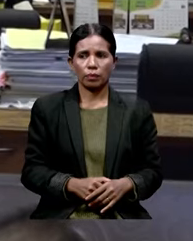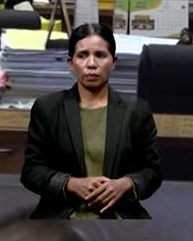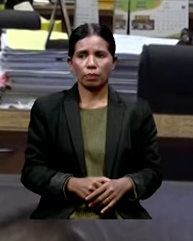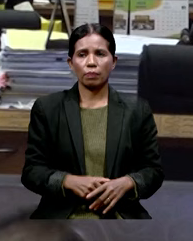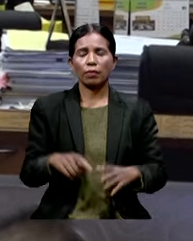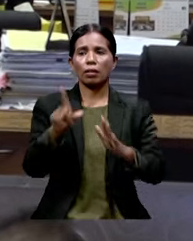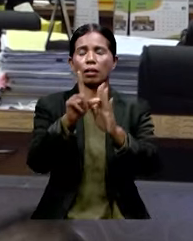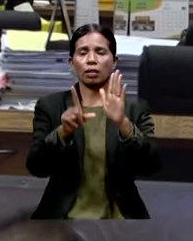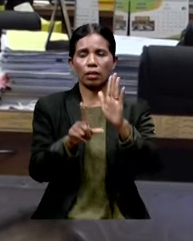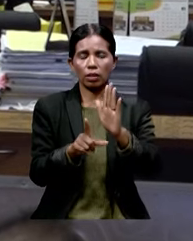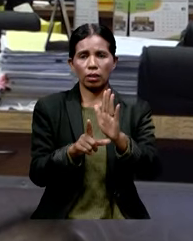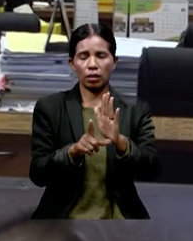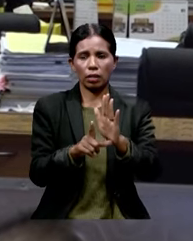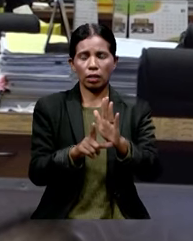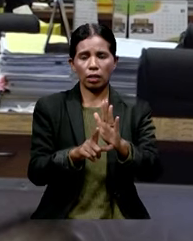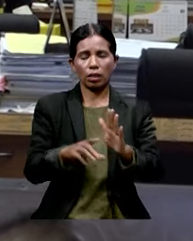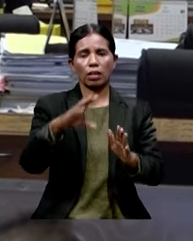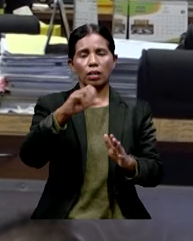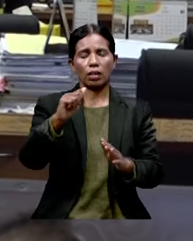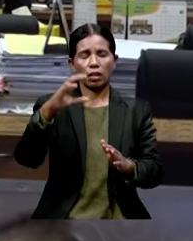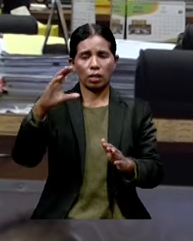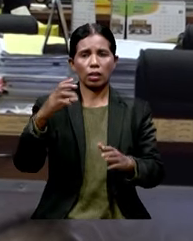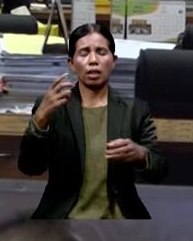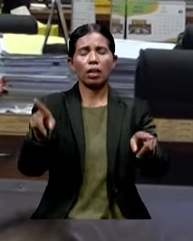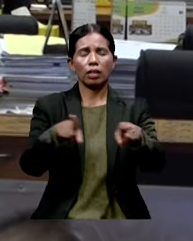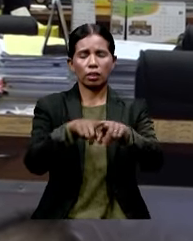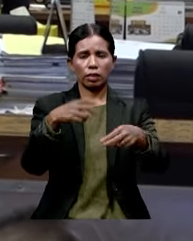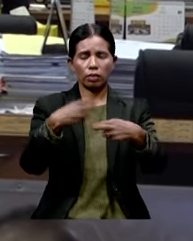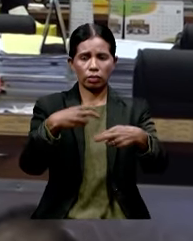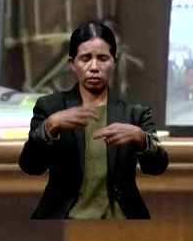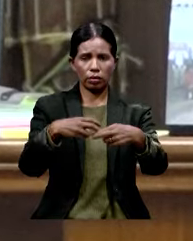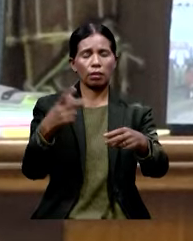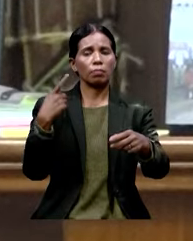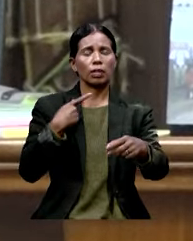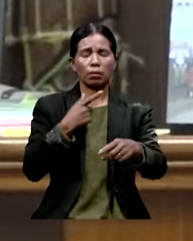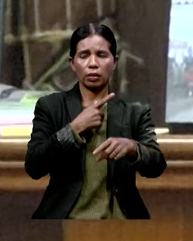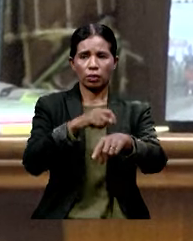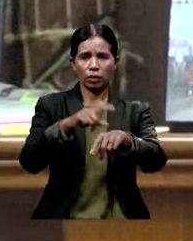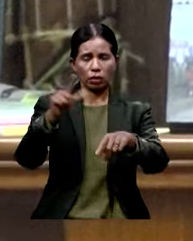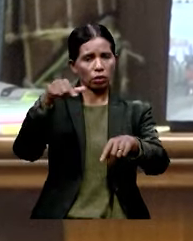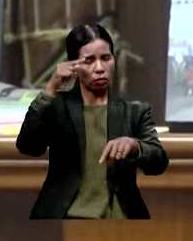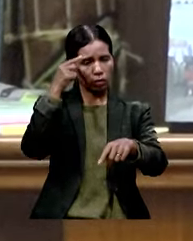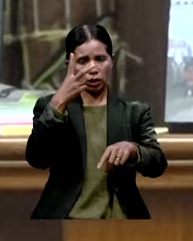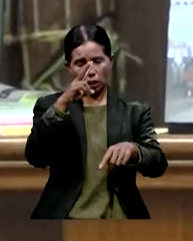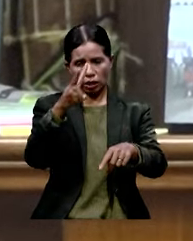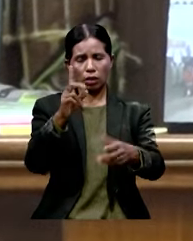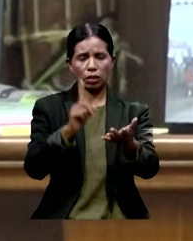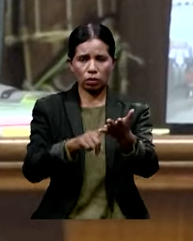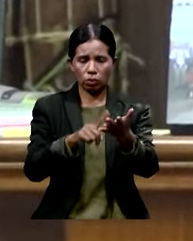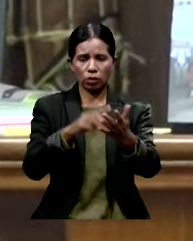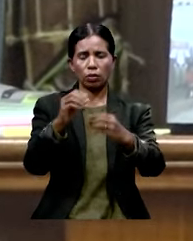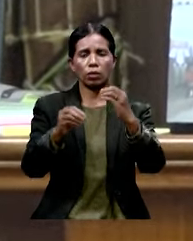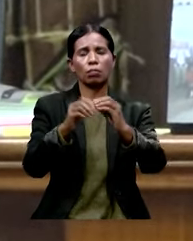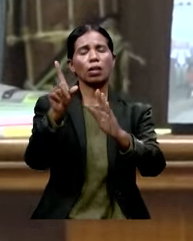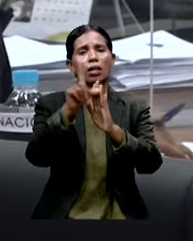Lei criação comissão anticorrupção é um desafio ida para o Parlamento Nacional onde o comissário Fonca, onde o governo se harre, não discute com a lei